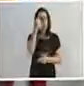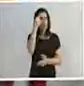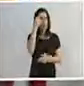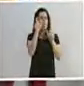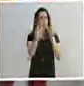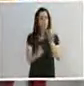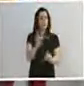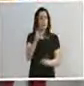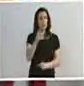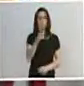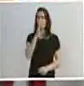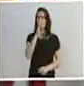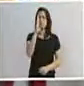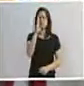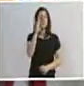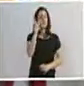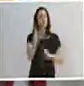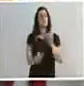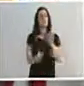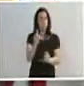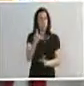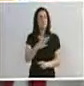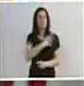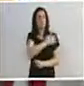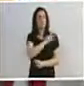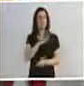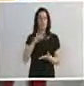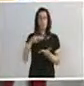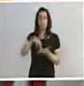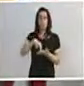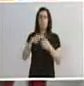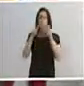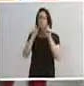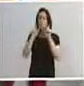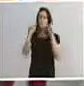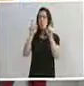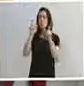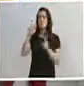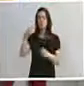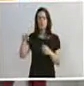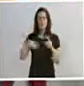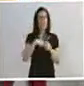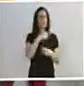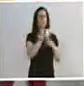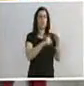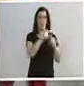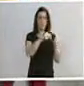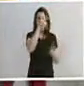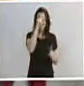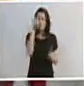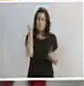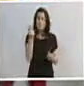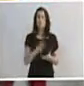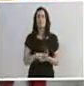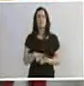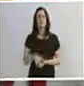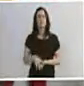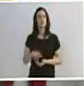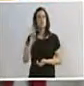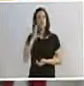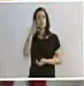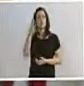elas em primeiro lugar, que o prefeito Napoleão levanta todos os dias e vem para a prefeitura trabalhar e lutar pelo nosso povo. Para realizar